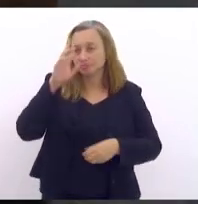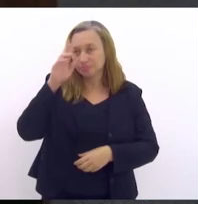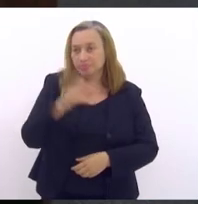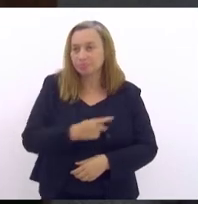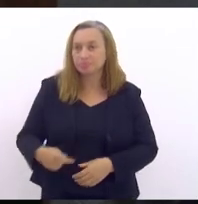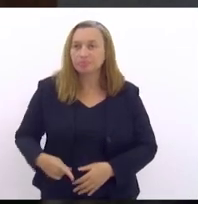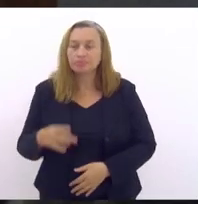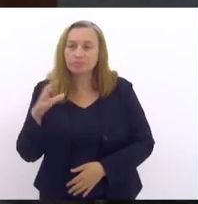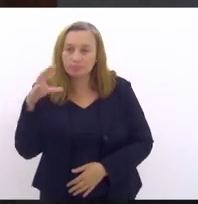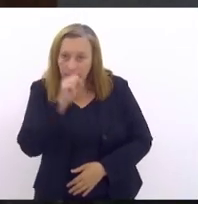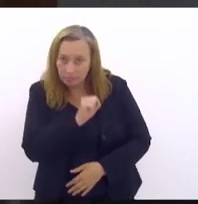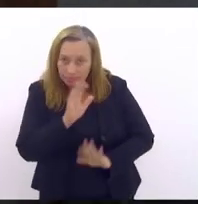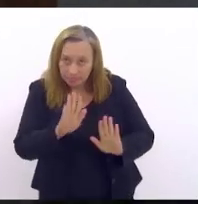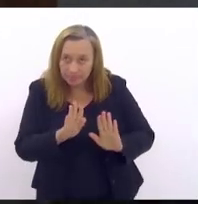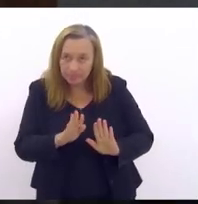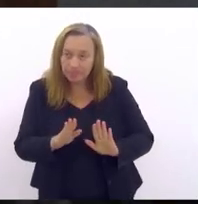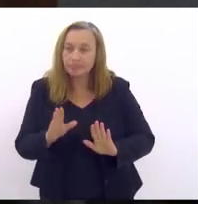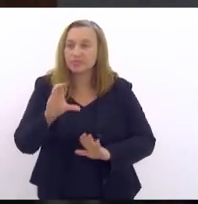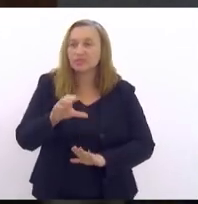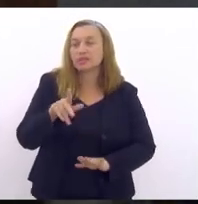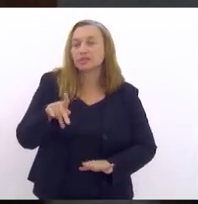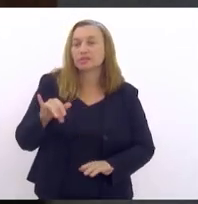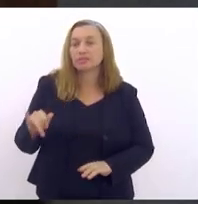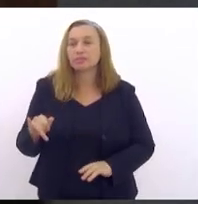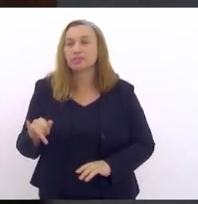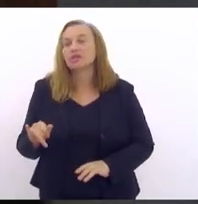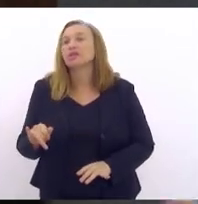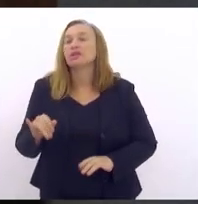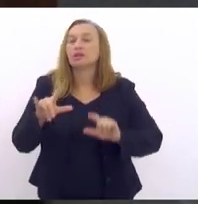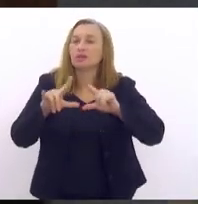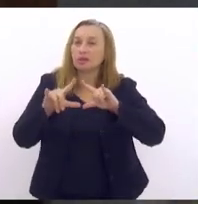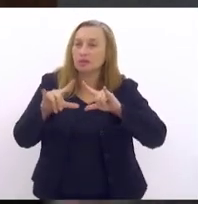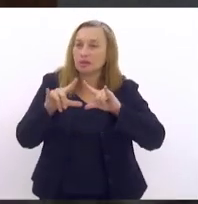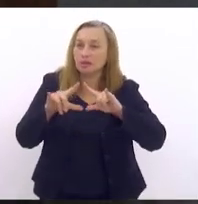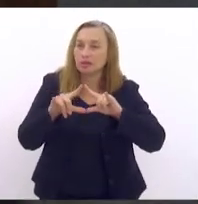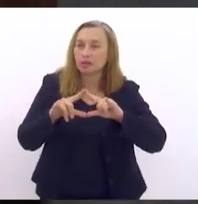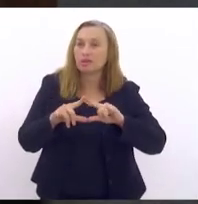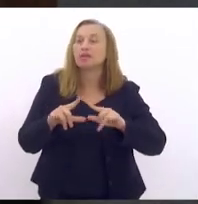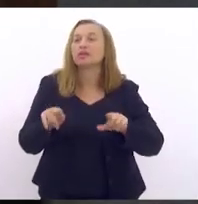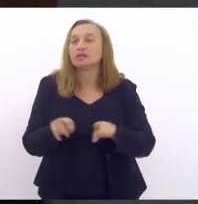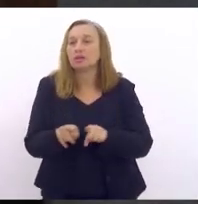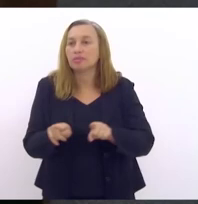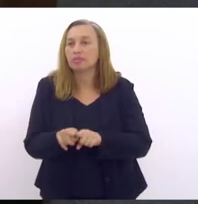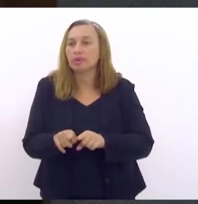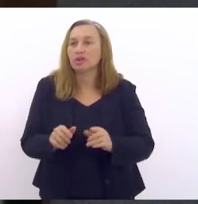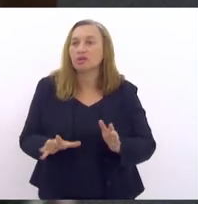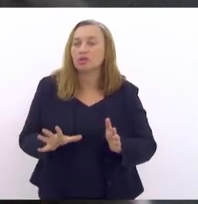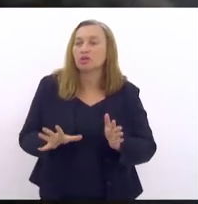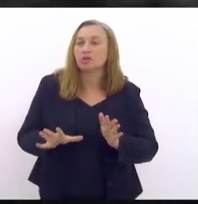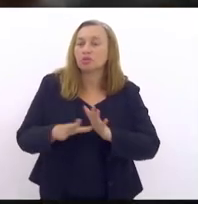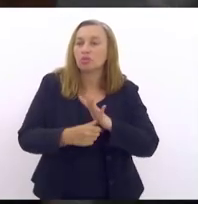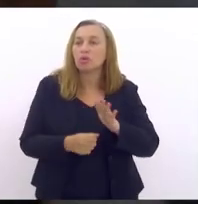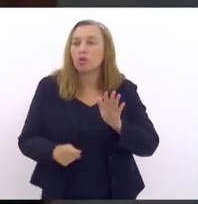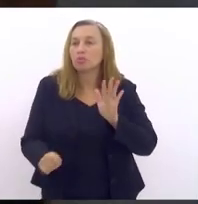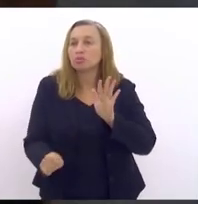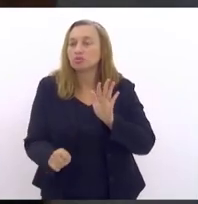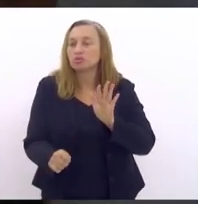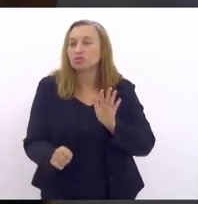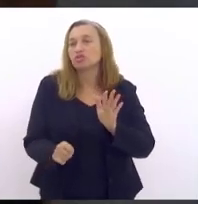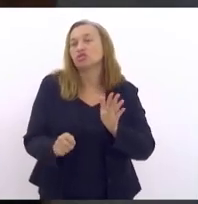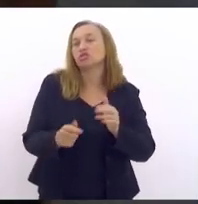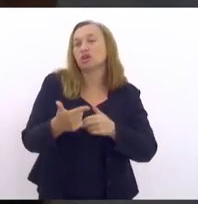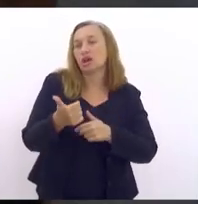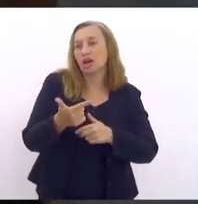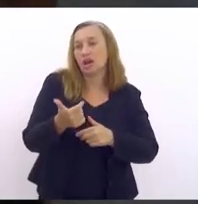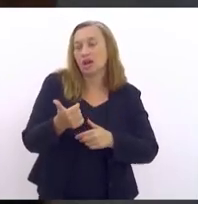muito rapidamente, a CPI das milícias e a CPI do tráfico de armas. Lá tem diversas recomendações que